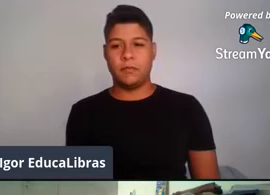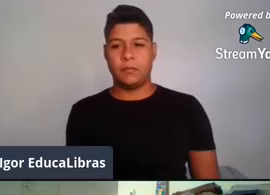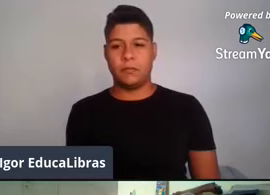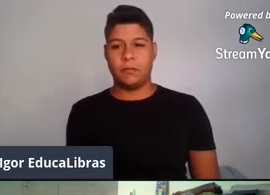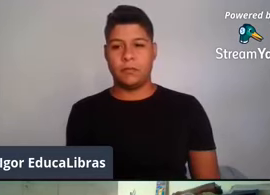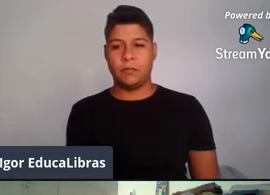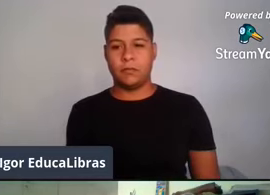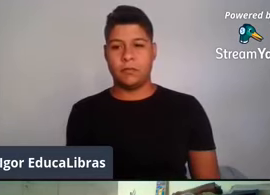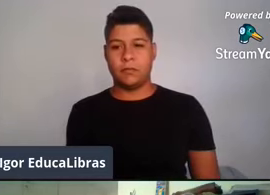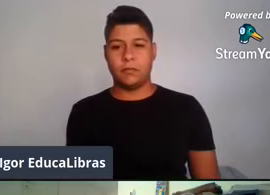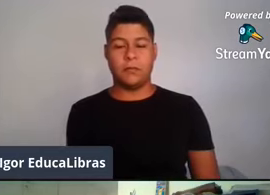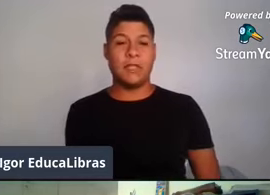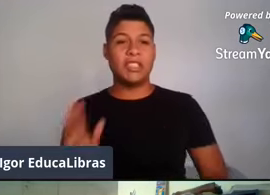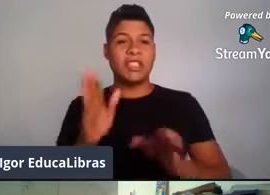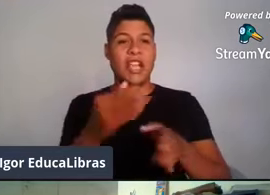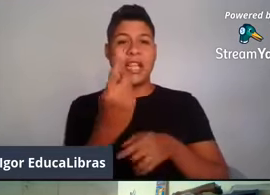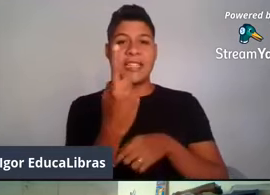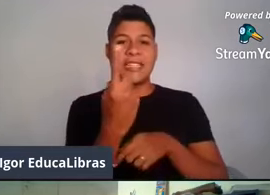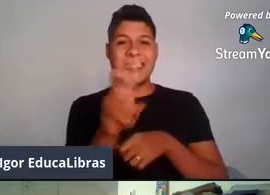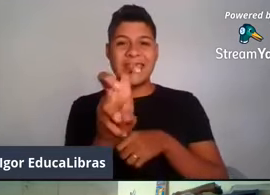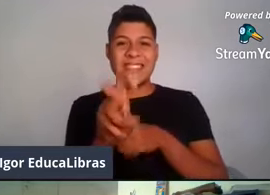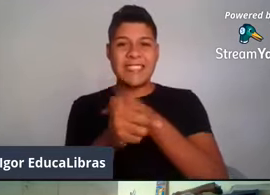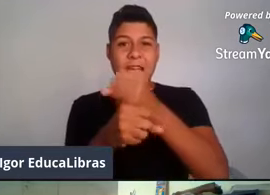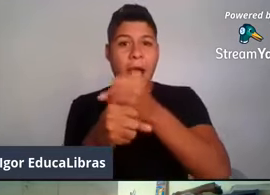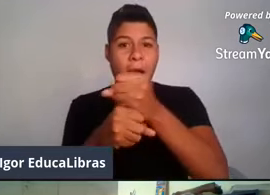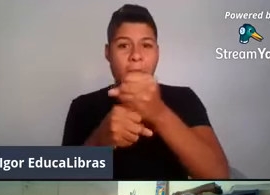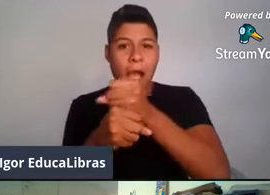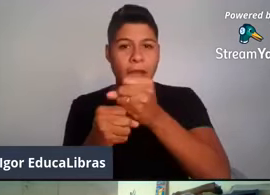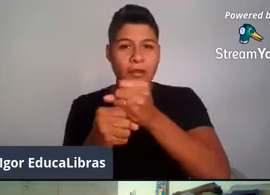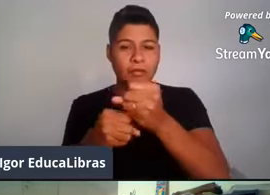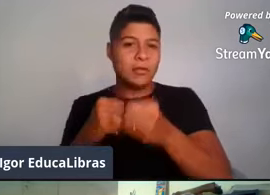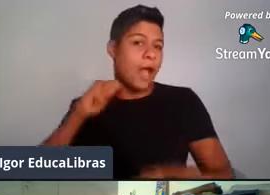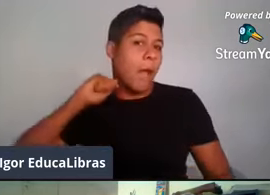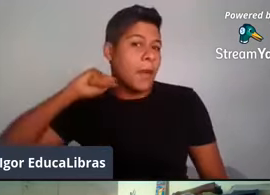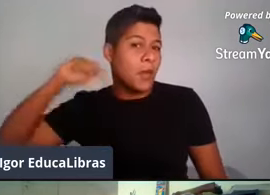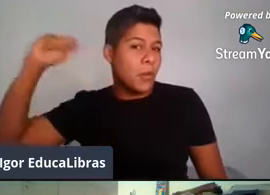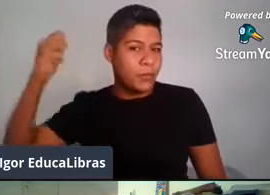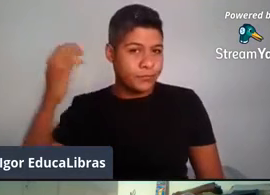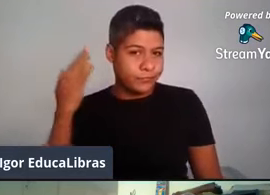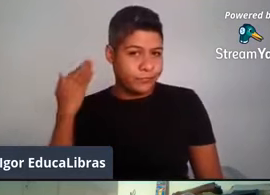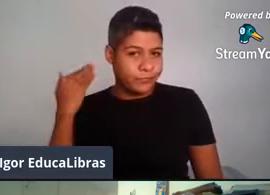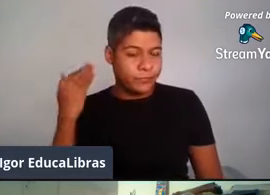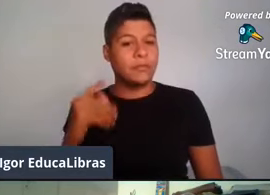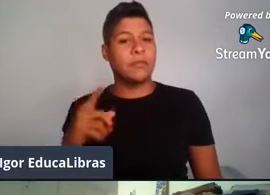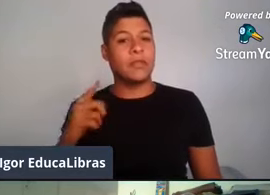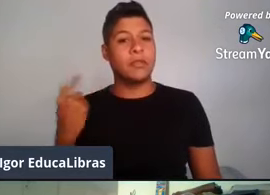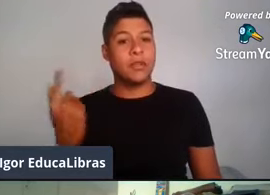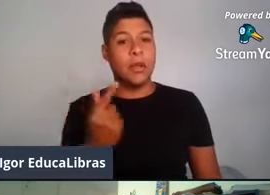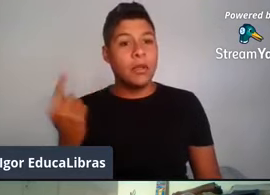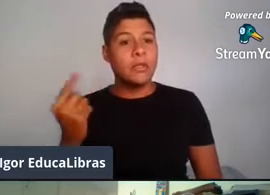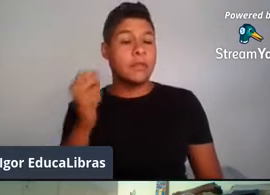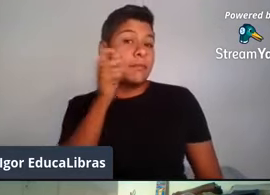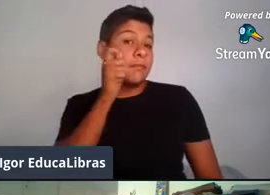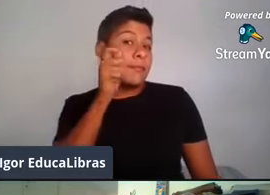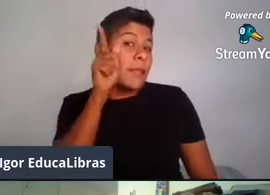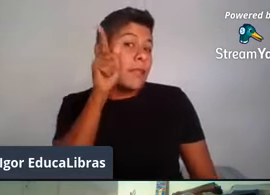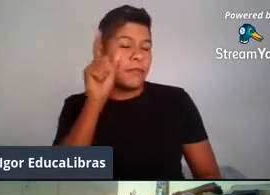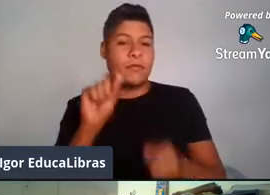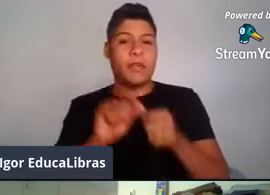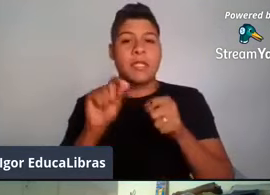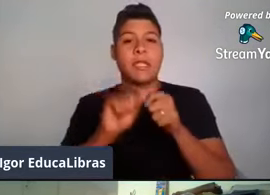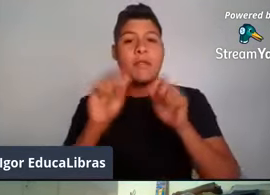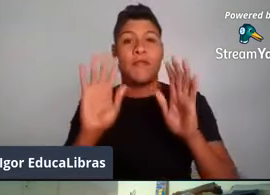Fez 15 anos, né, agora em abril, e nós iríamos fazer uma grande comemoração, né, uma